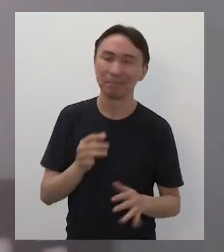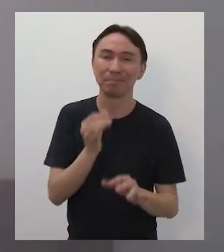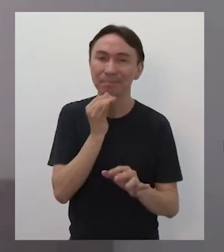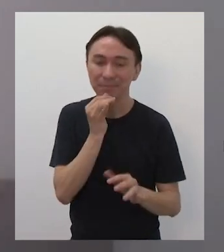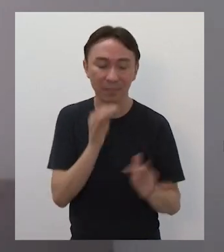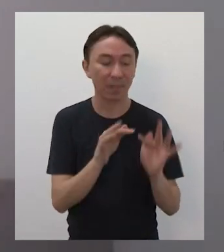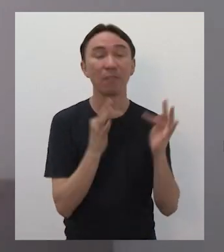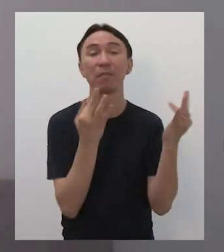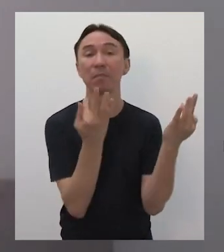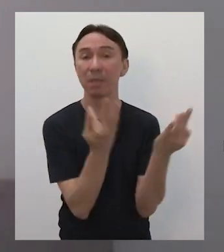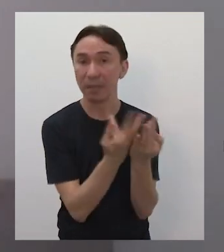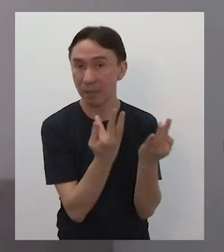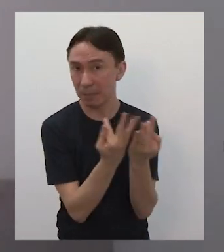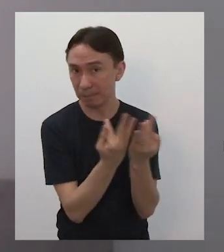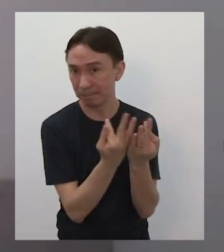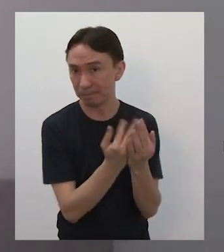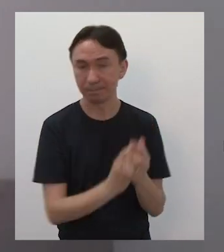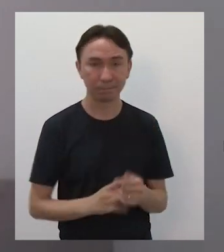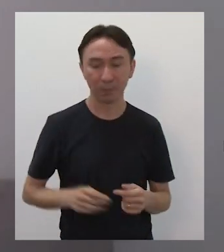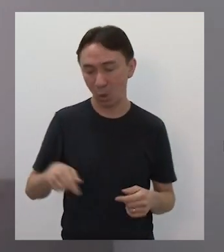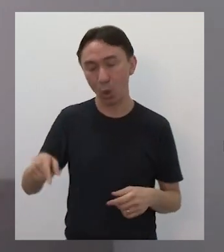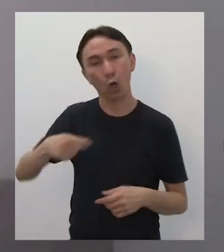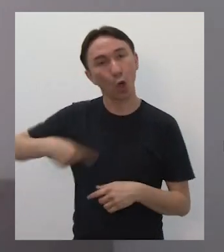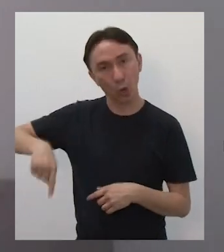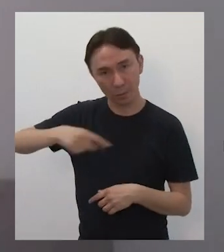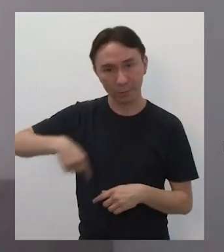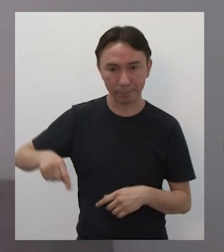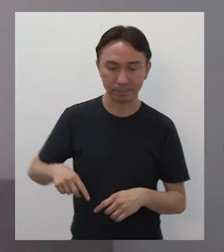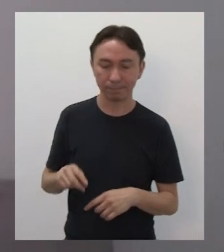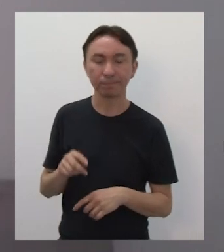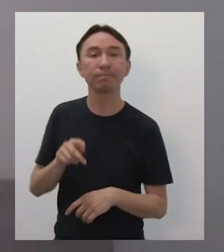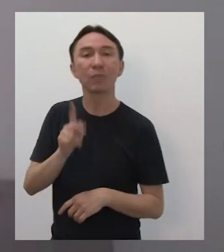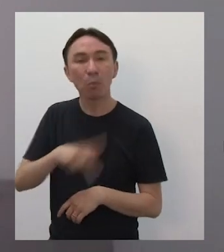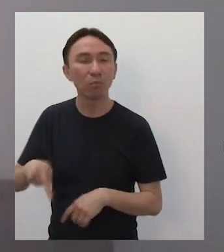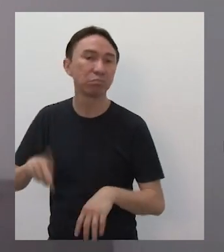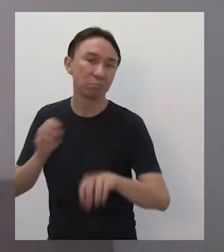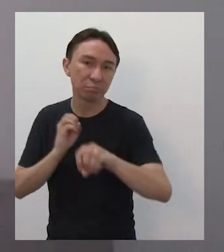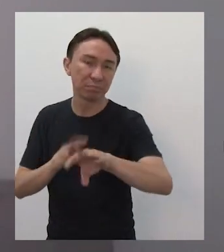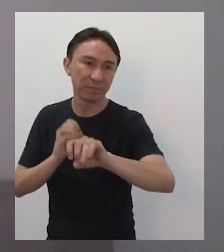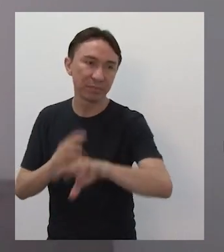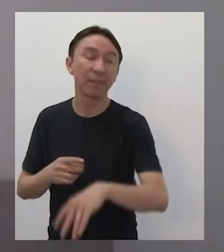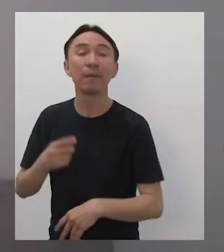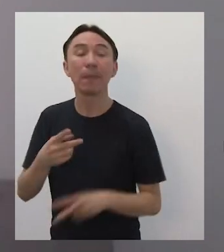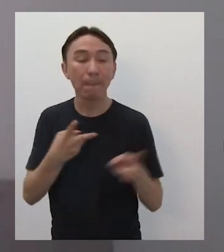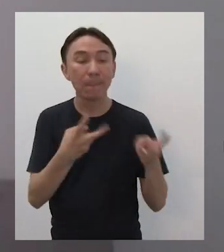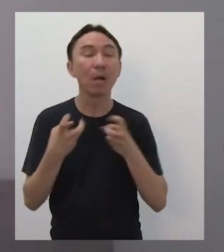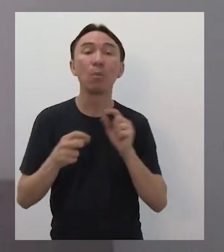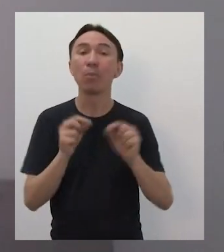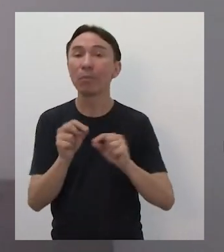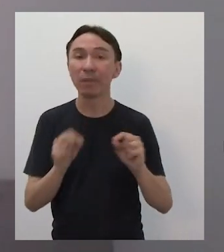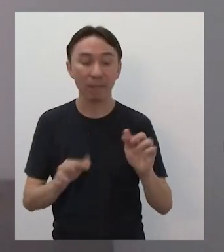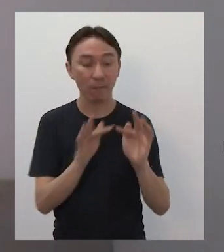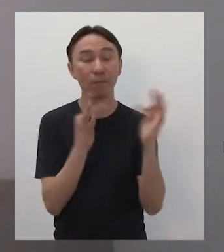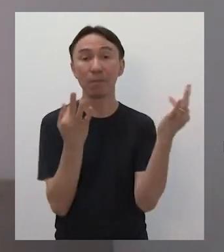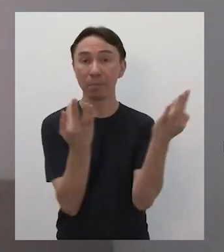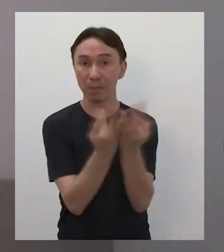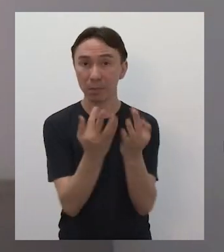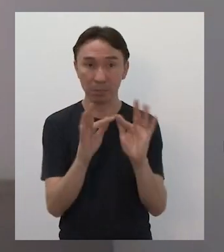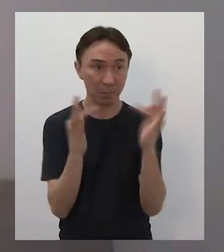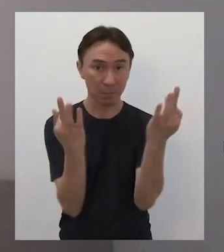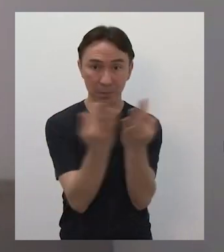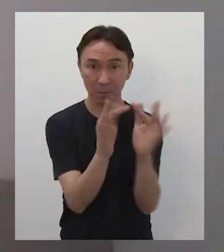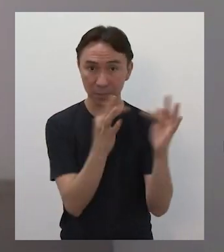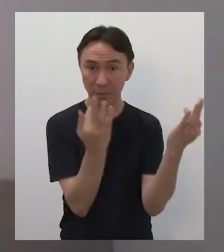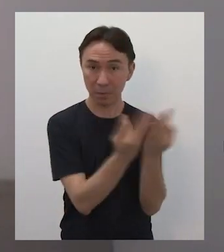e nós educadores aqui, a gente vê que muitas famílias acho que principalmente no início, mas talvez até